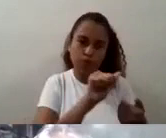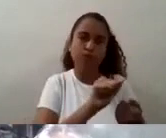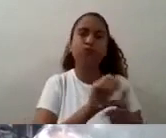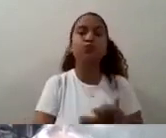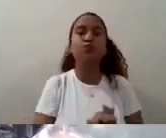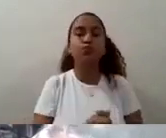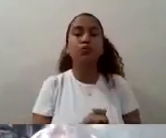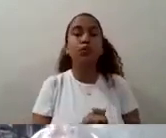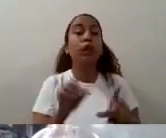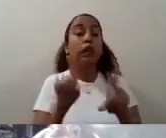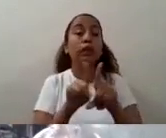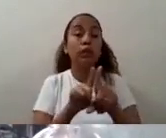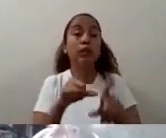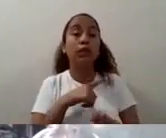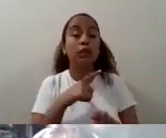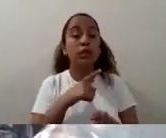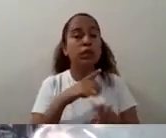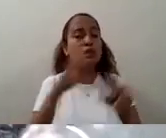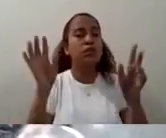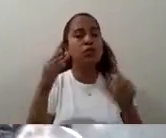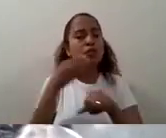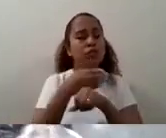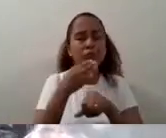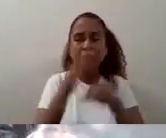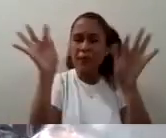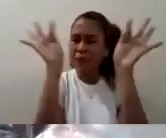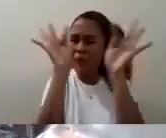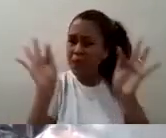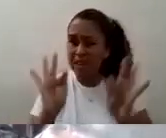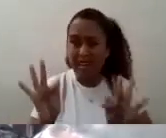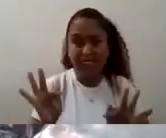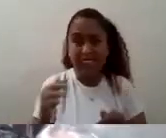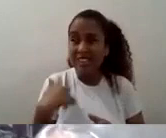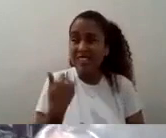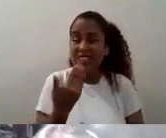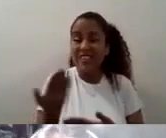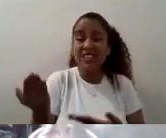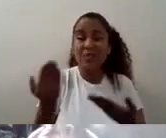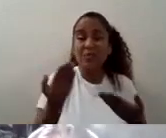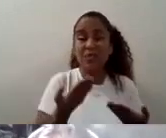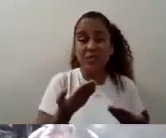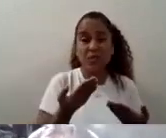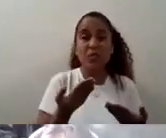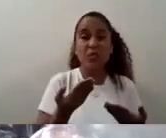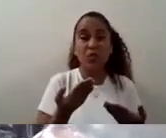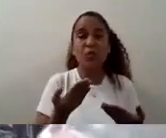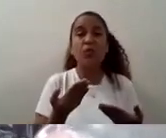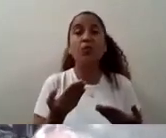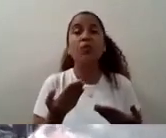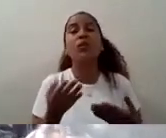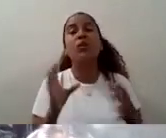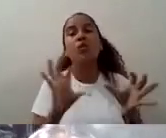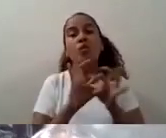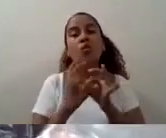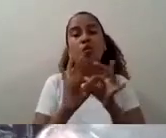a feliz participação, fomos privilegiados pela participação da Aliança de Batistas do Brasil,